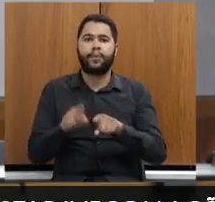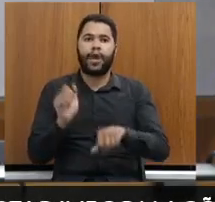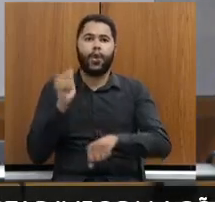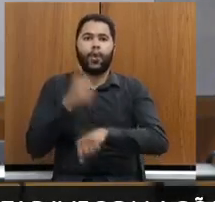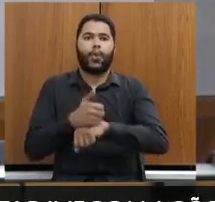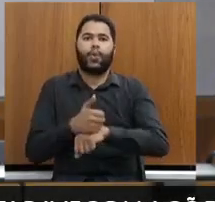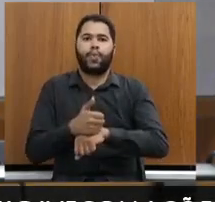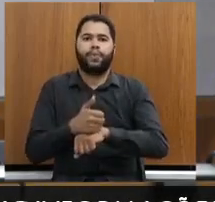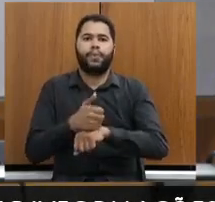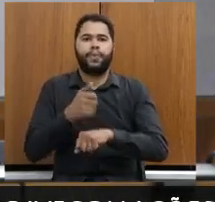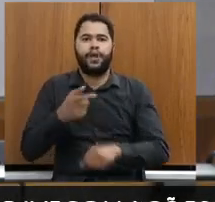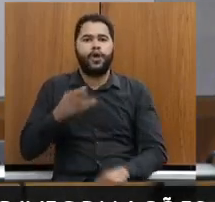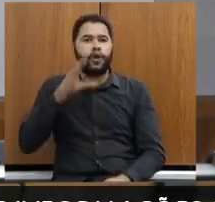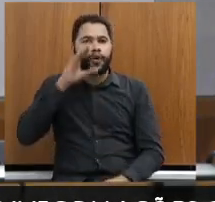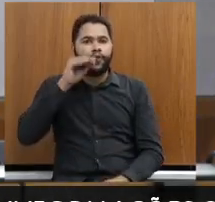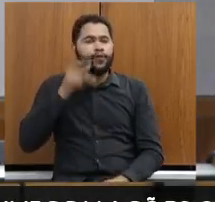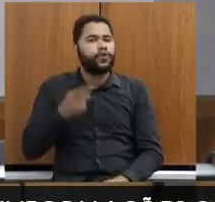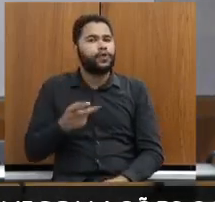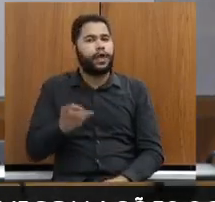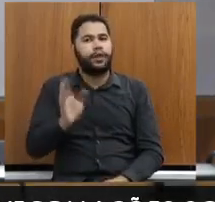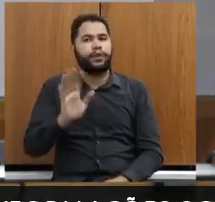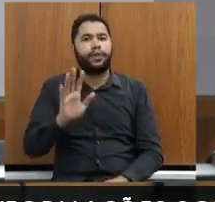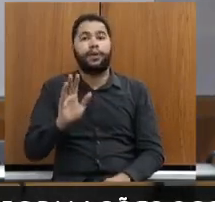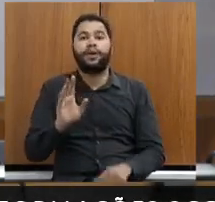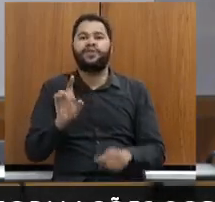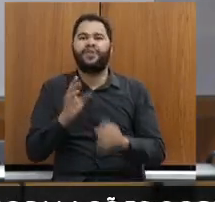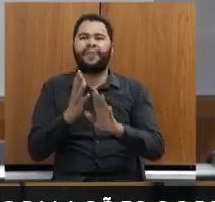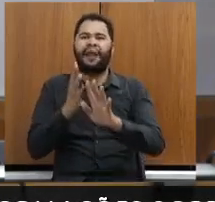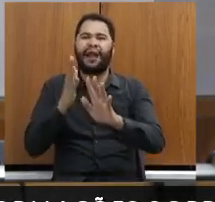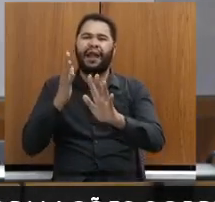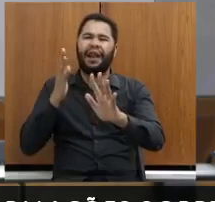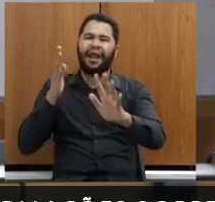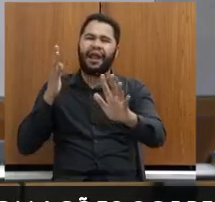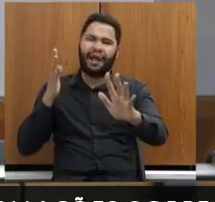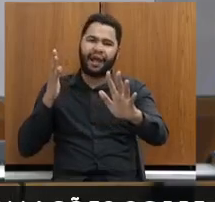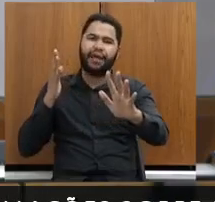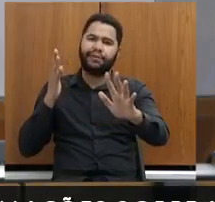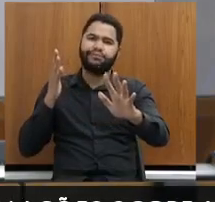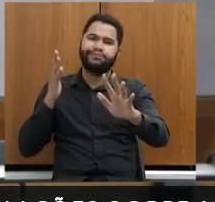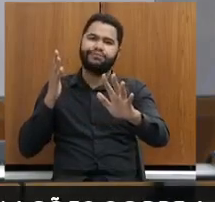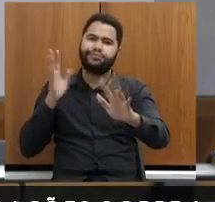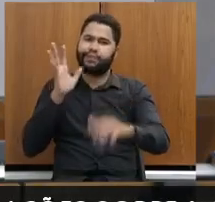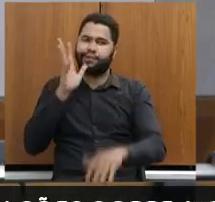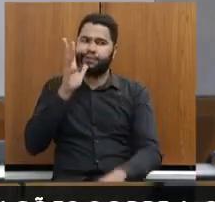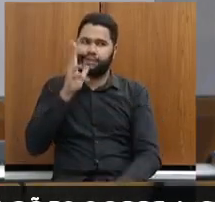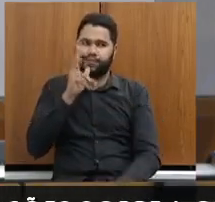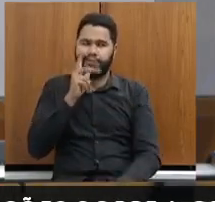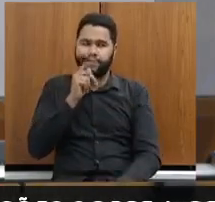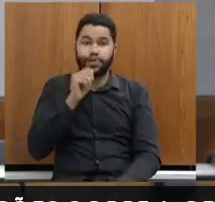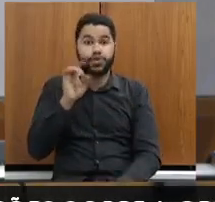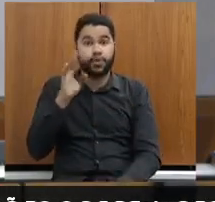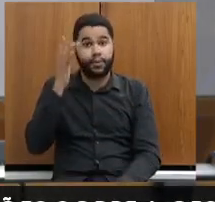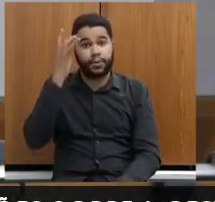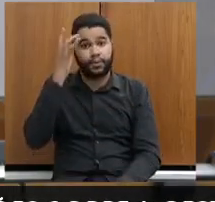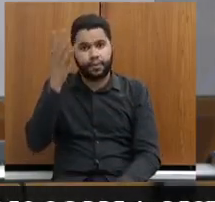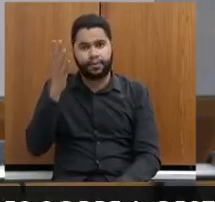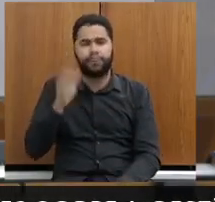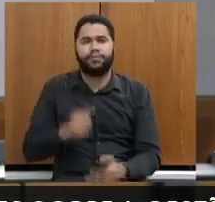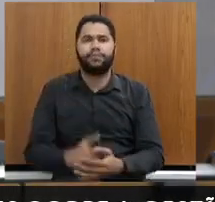não viu Presidente é só para ajudar para o pessoal não ficar na fila esperando identidade ficar pronta só para facilitar